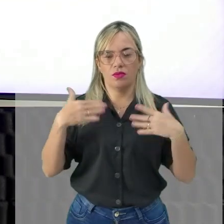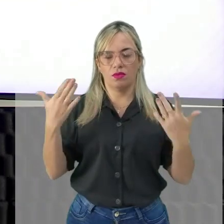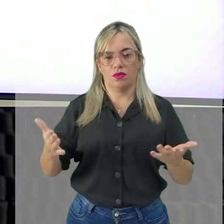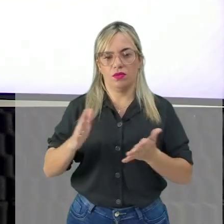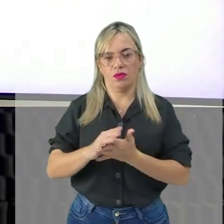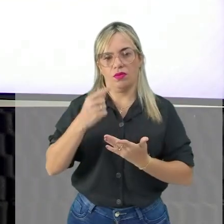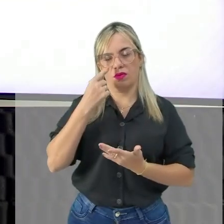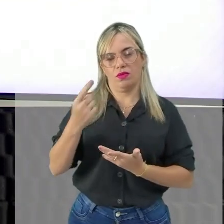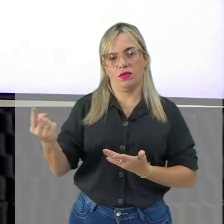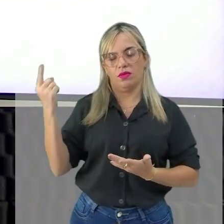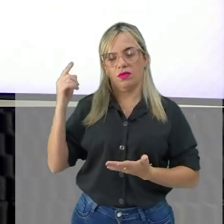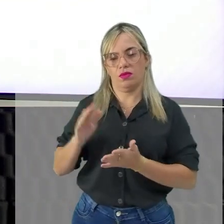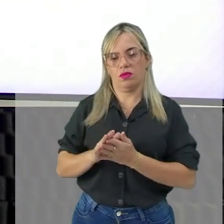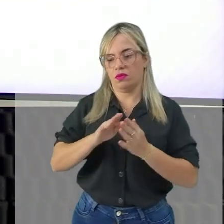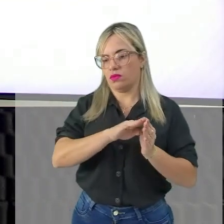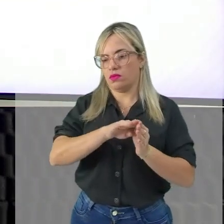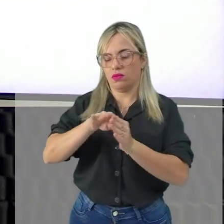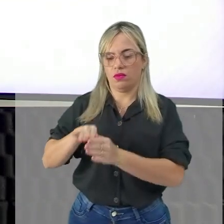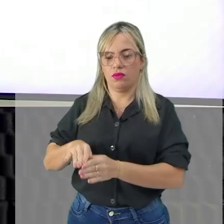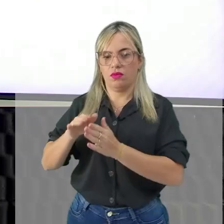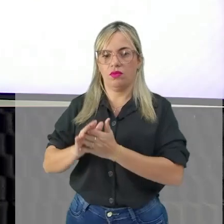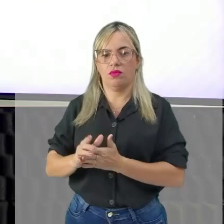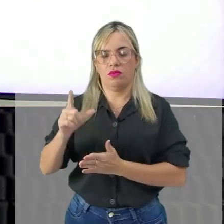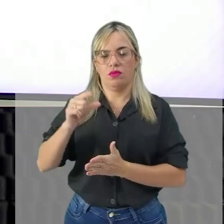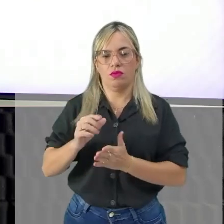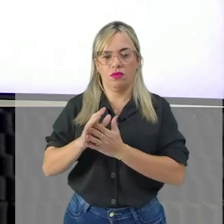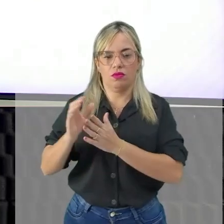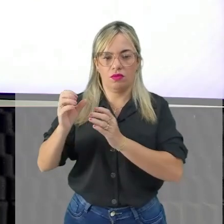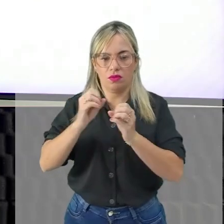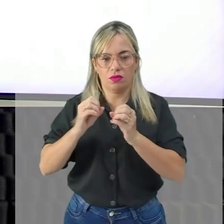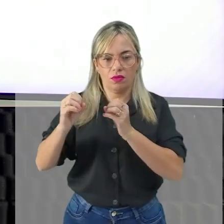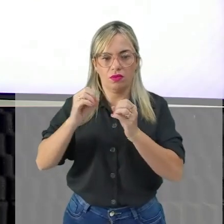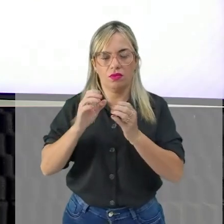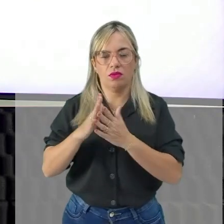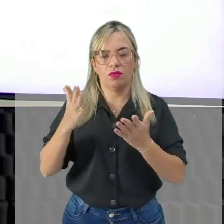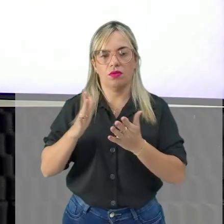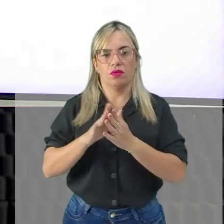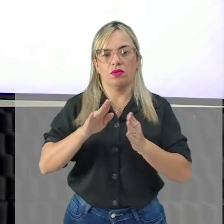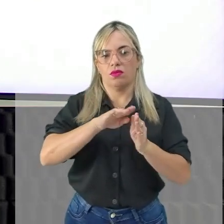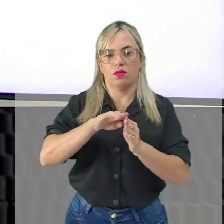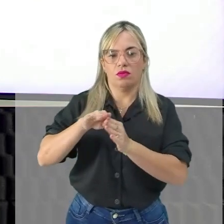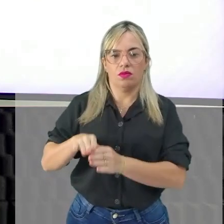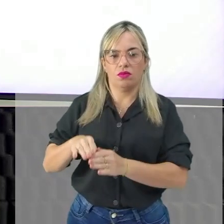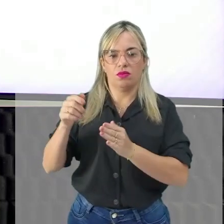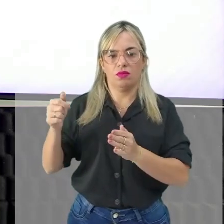ficaram fora, né? Então,